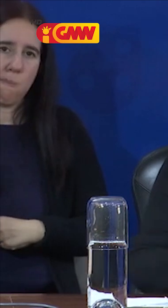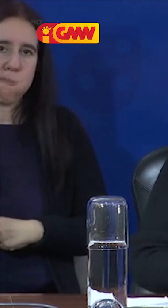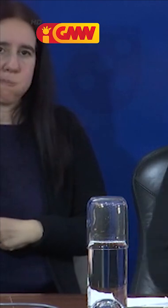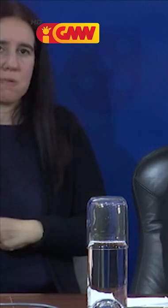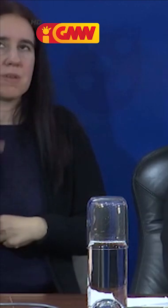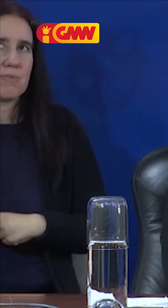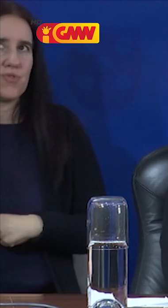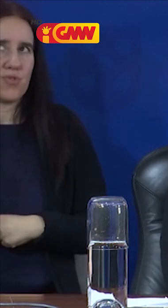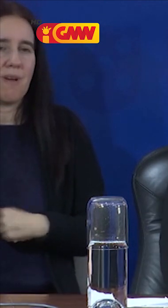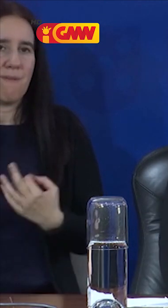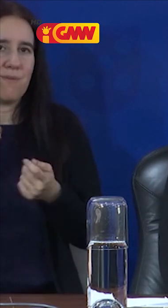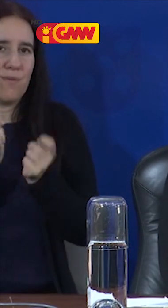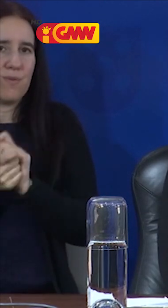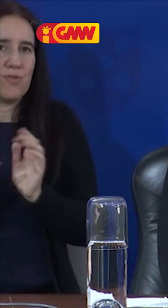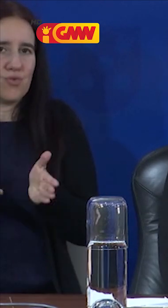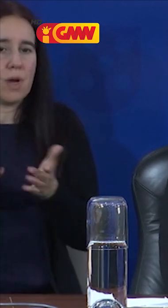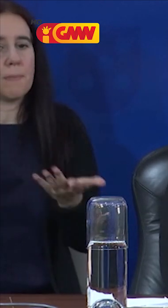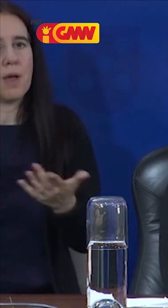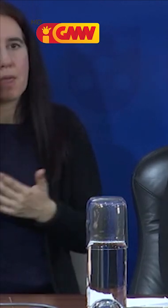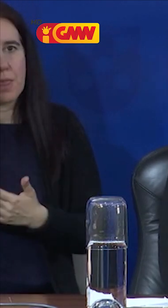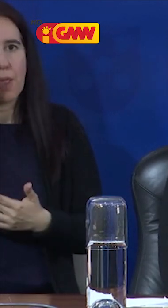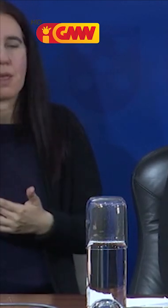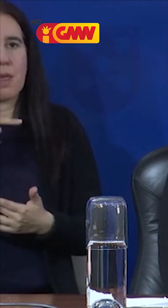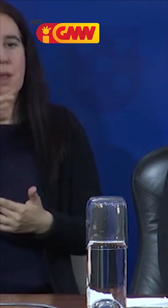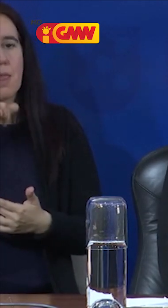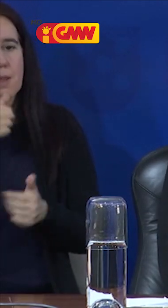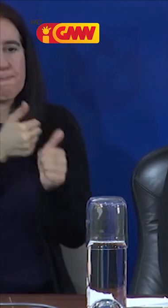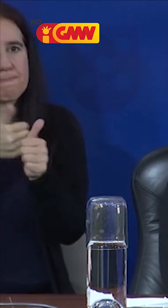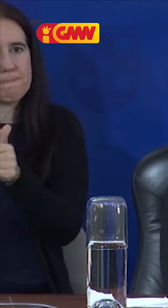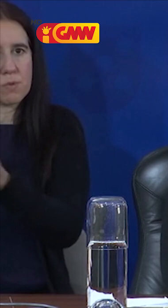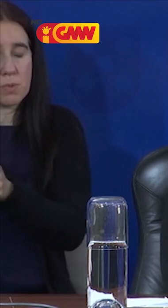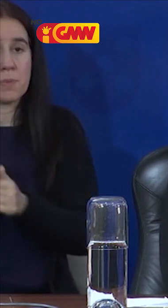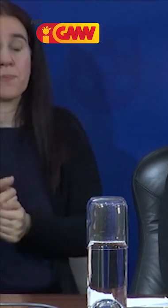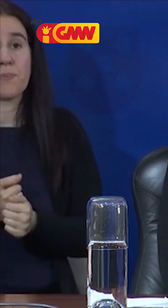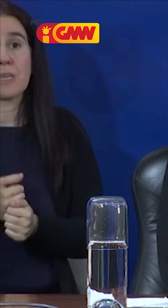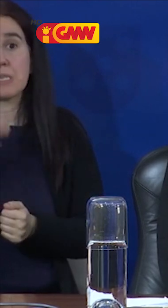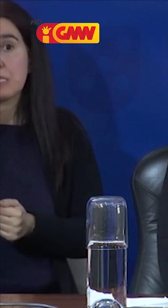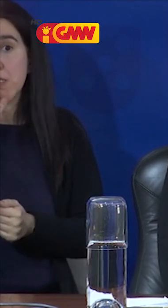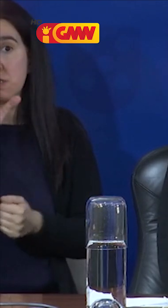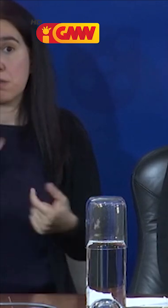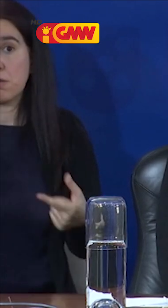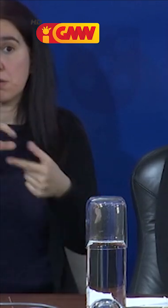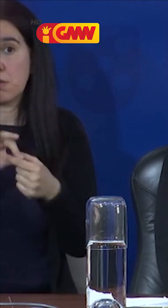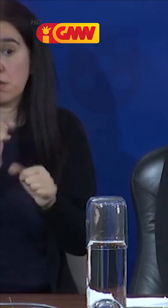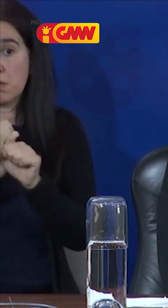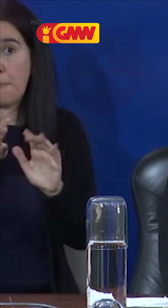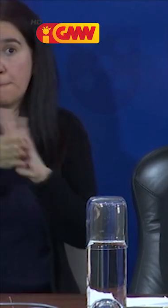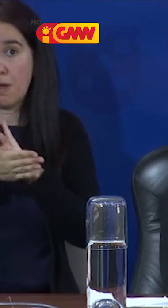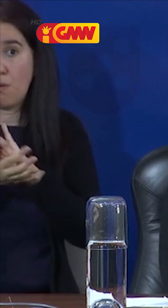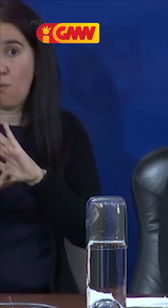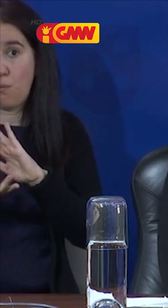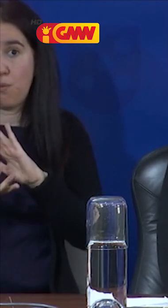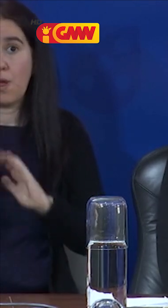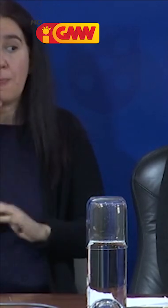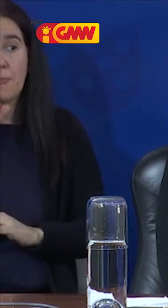estão desatualizados. E a ideia é podermos fazer sempre este acompanhamento, se está relacionado com um posto de trabalho que a